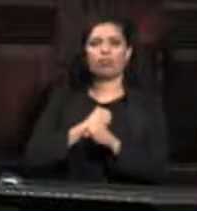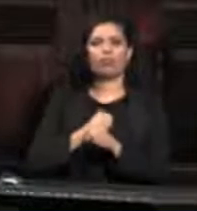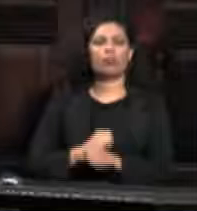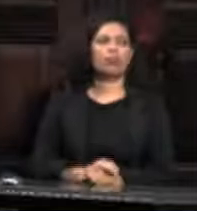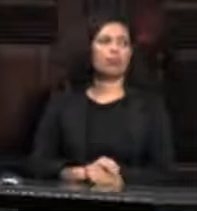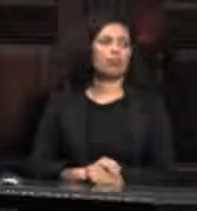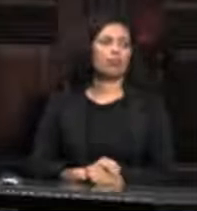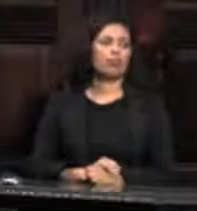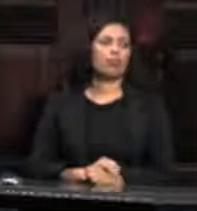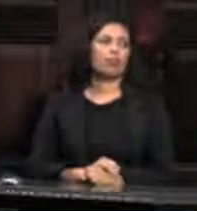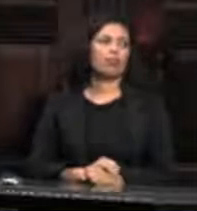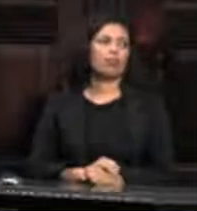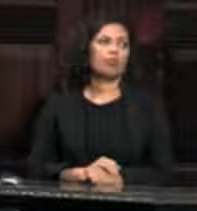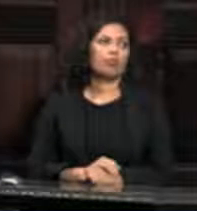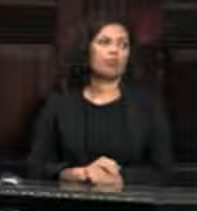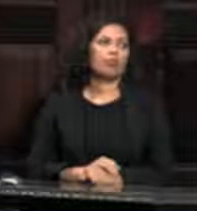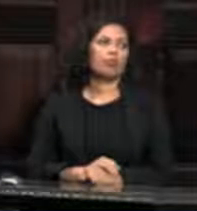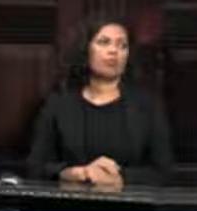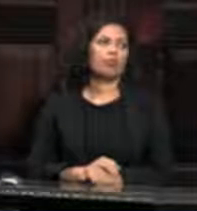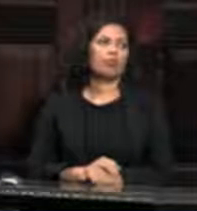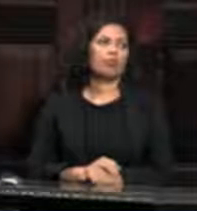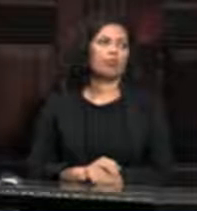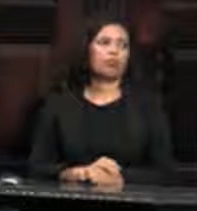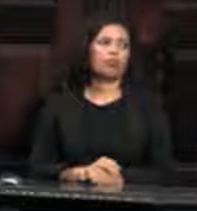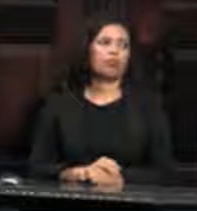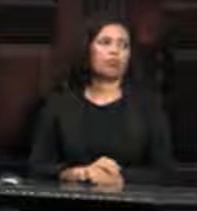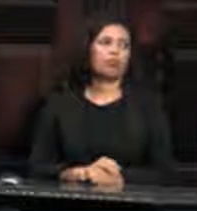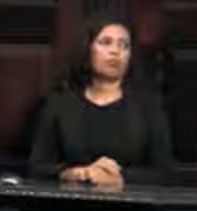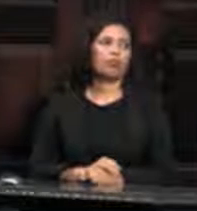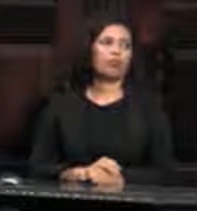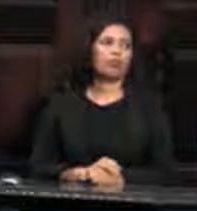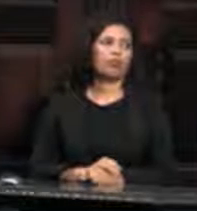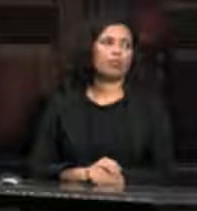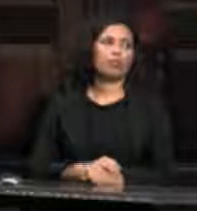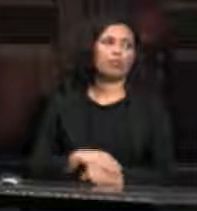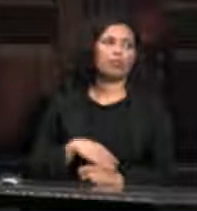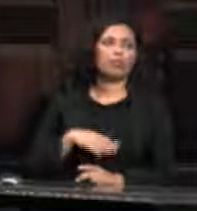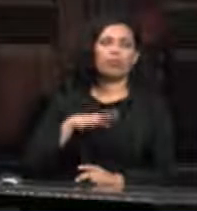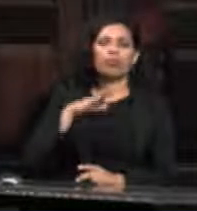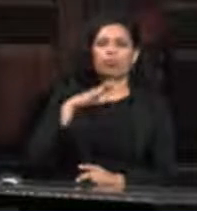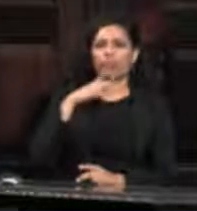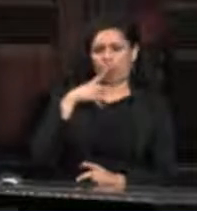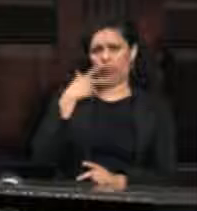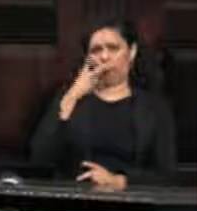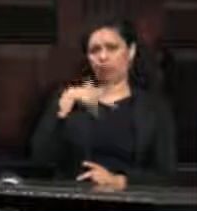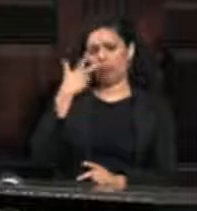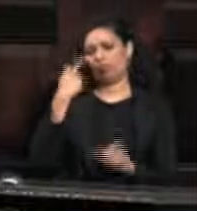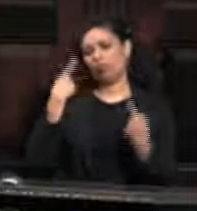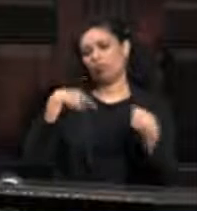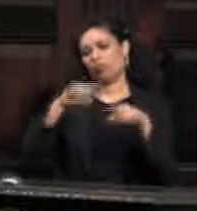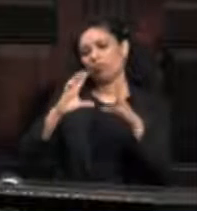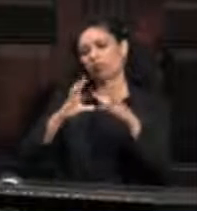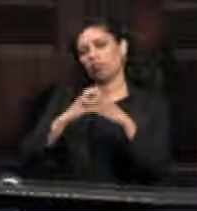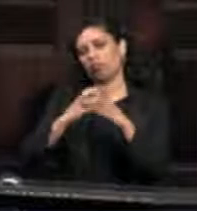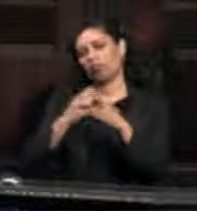O condomínio, eu não posso dizer nem que o condomínio, mas a atual administração do